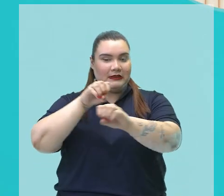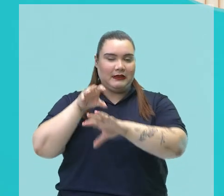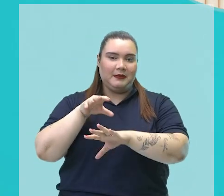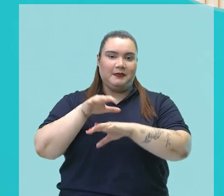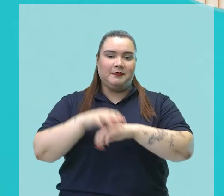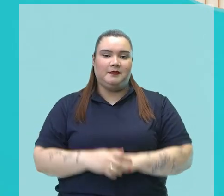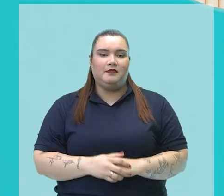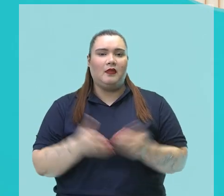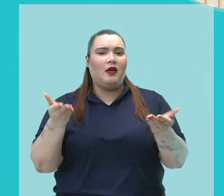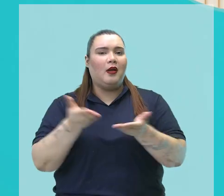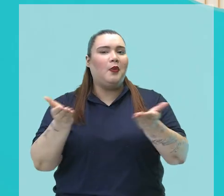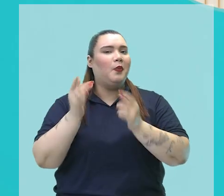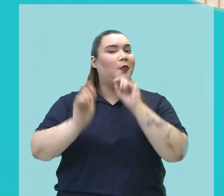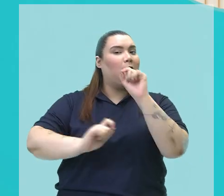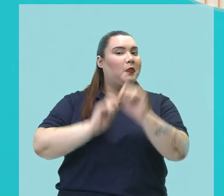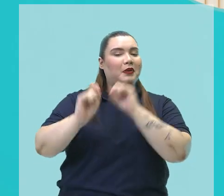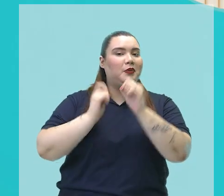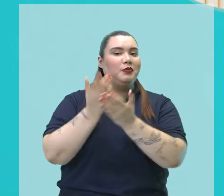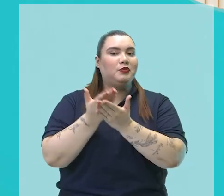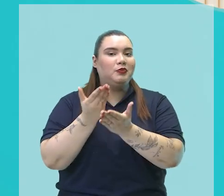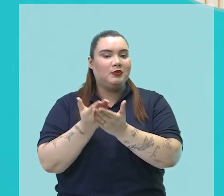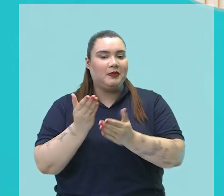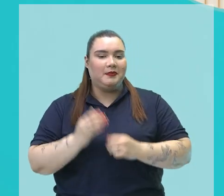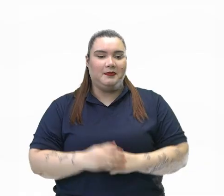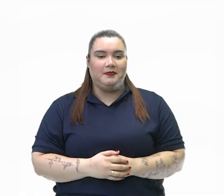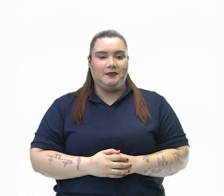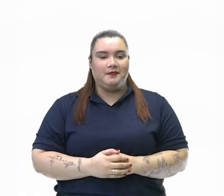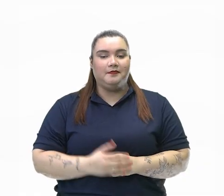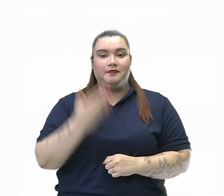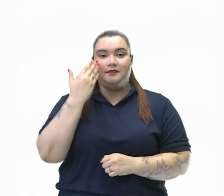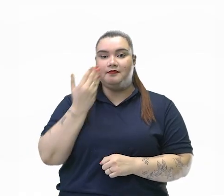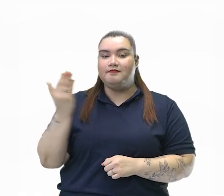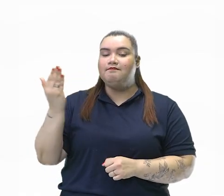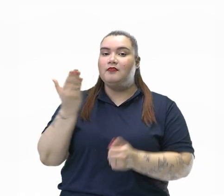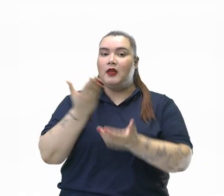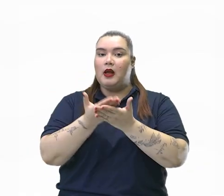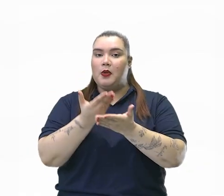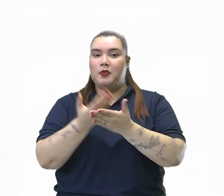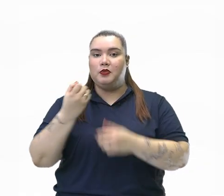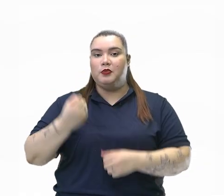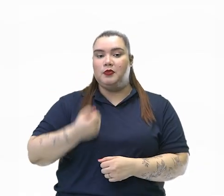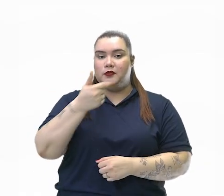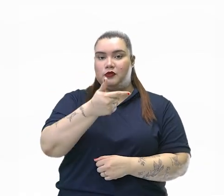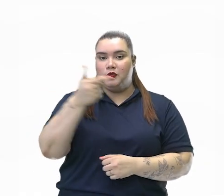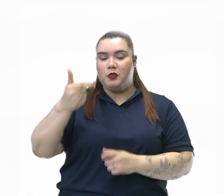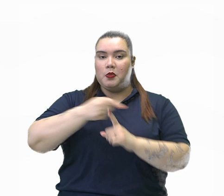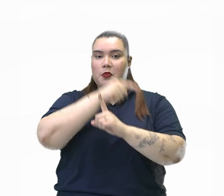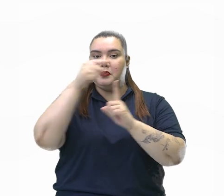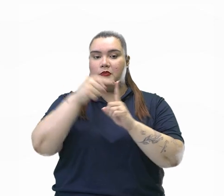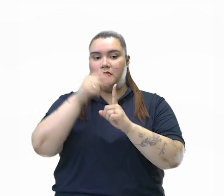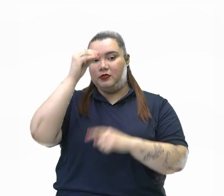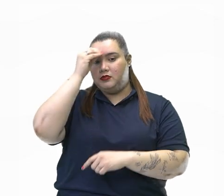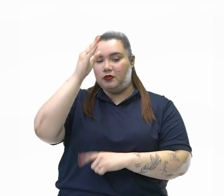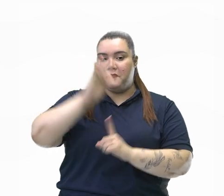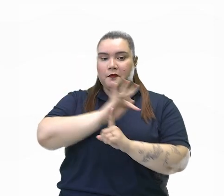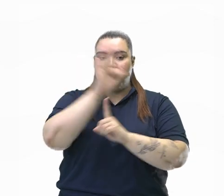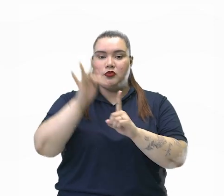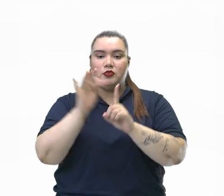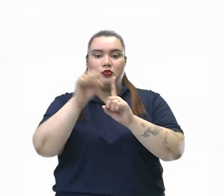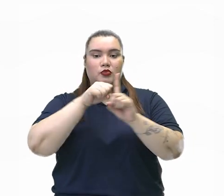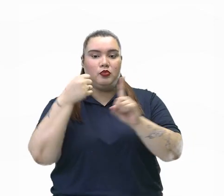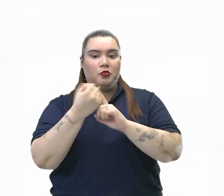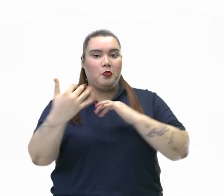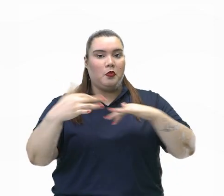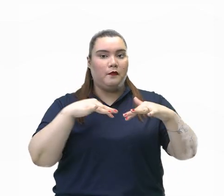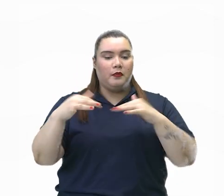hoje. Vamos dar uma olhadinha no nosso objeto de conhecimento? Nosso objeto de conhecimento, da aula 22, funções sociais